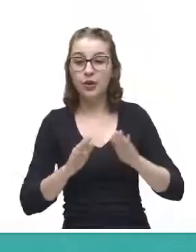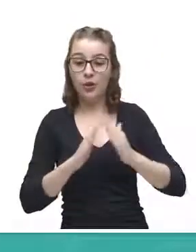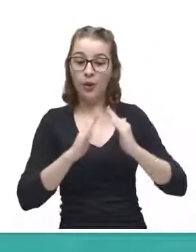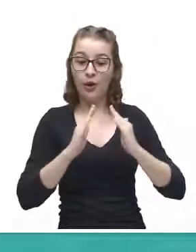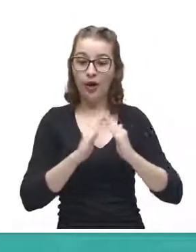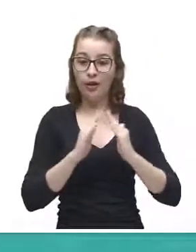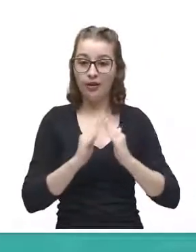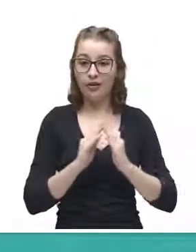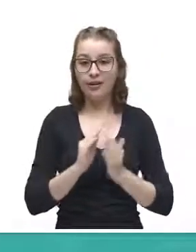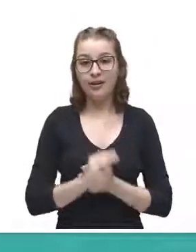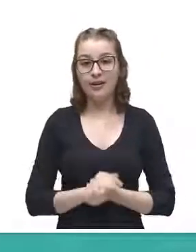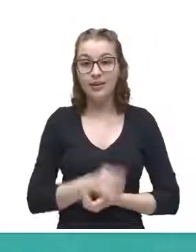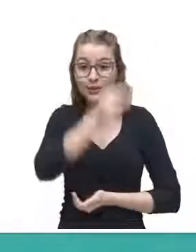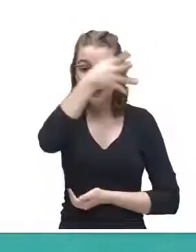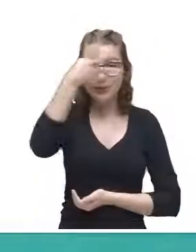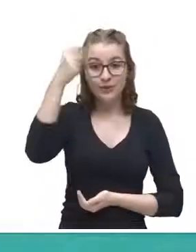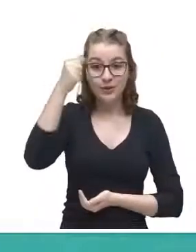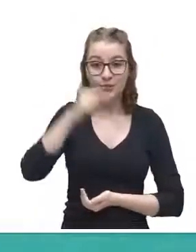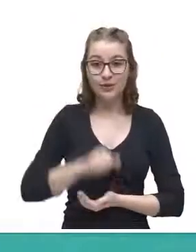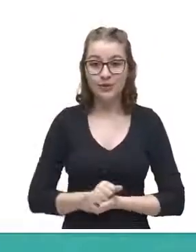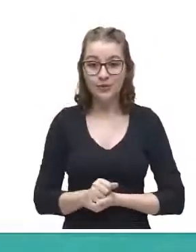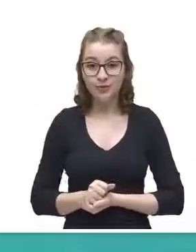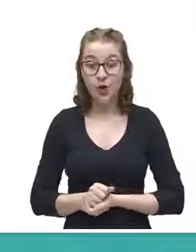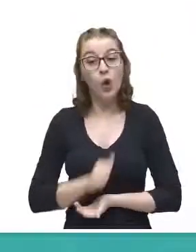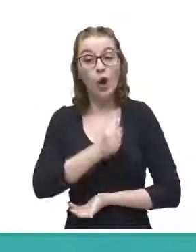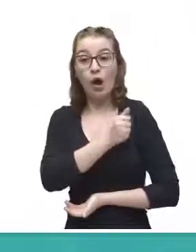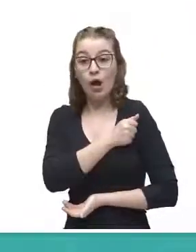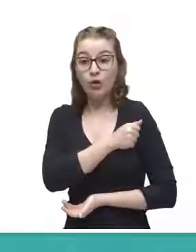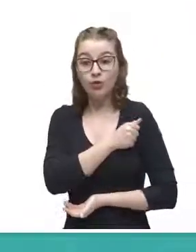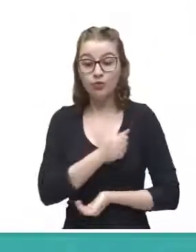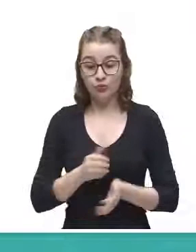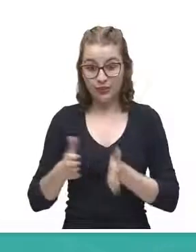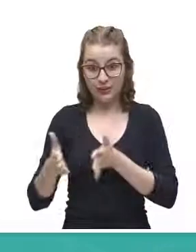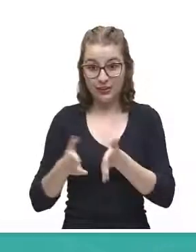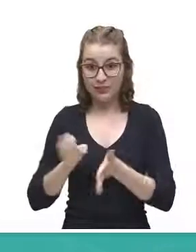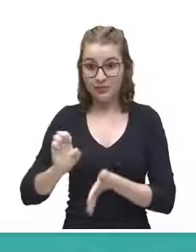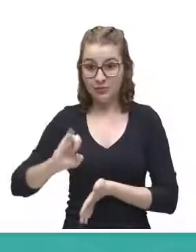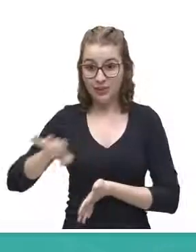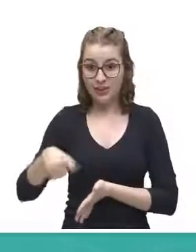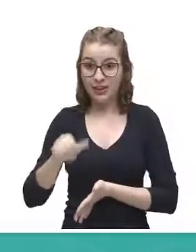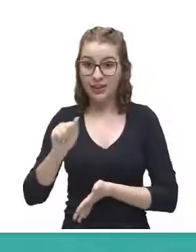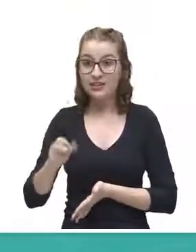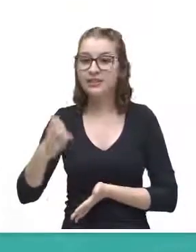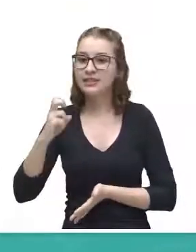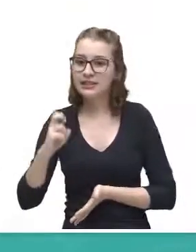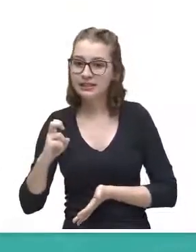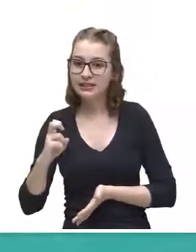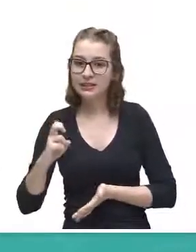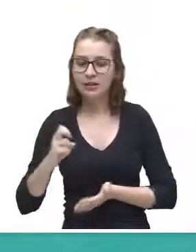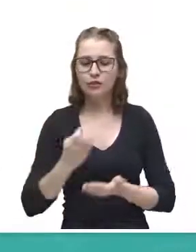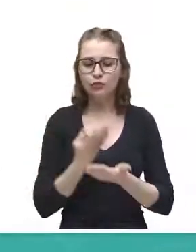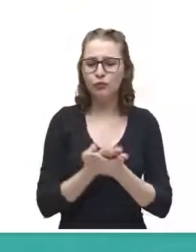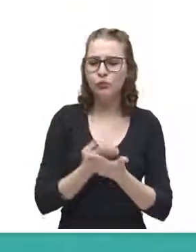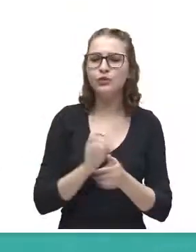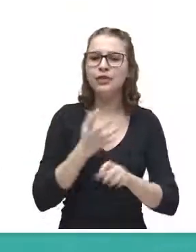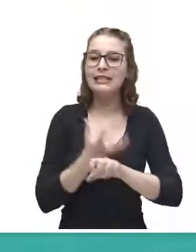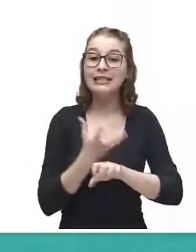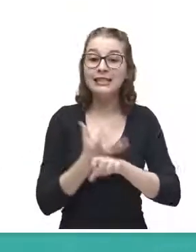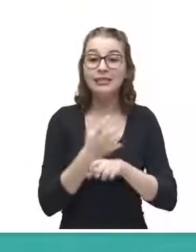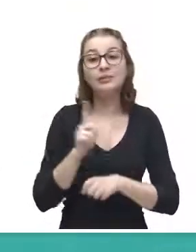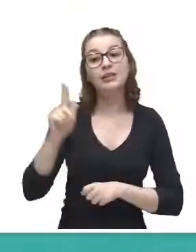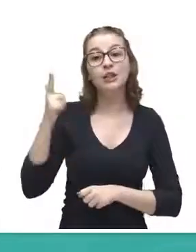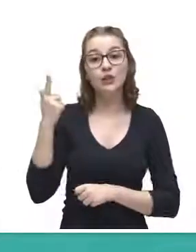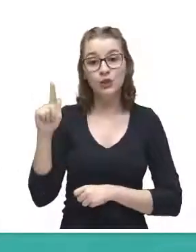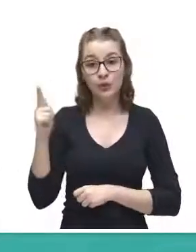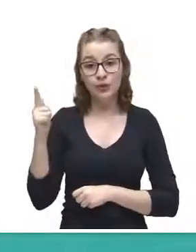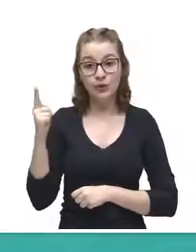Vamos juntamente com os alunos da quinta etapa, EJA, Ensino Fundamental, e vamos estudar geografia, vamos estudar e